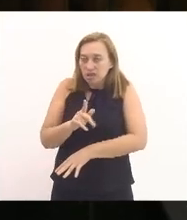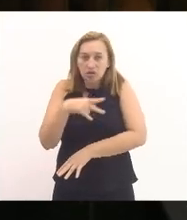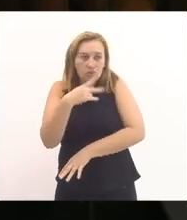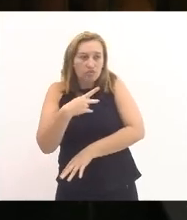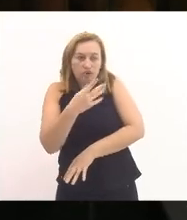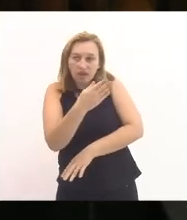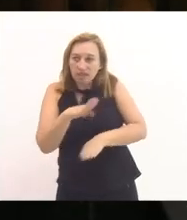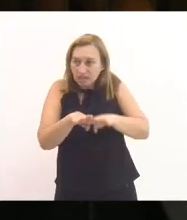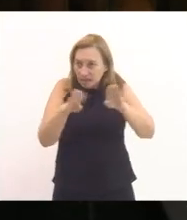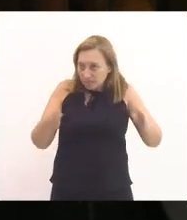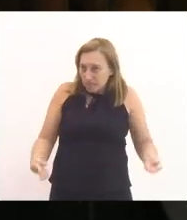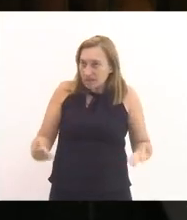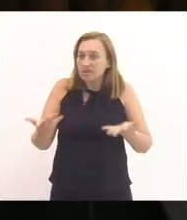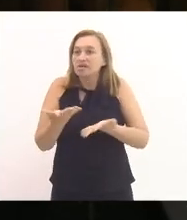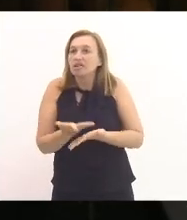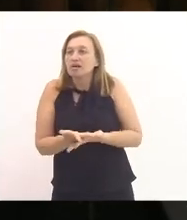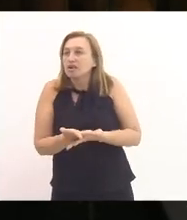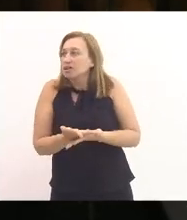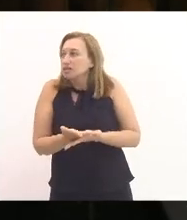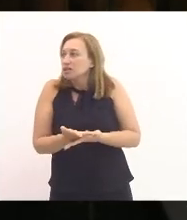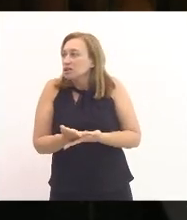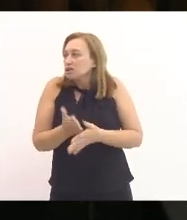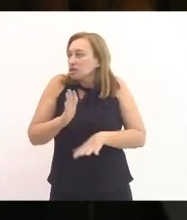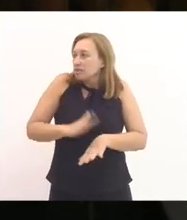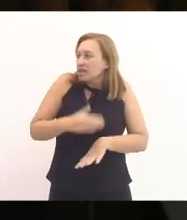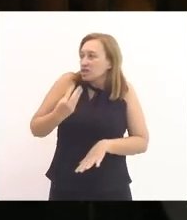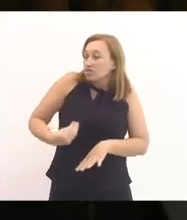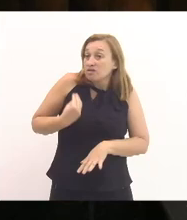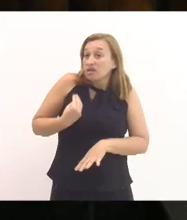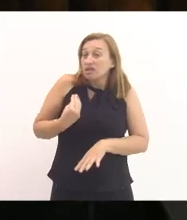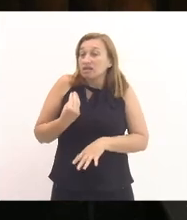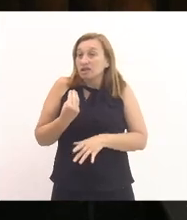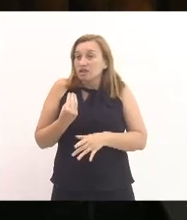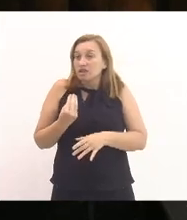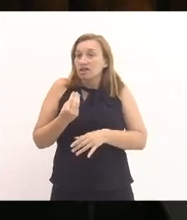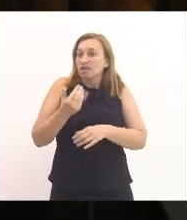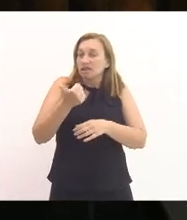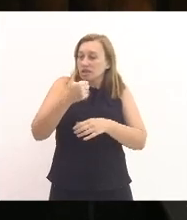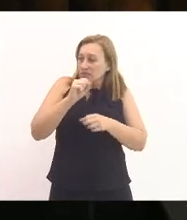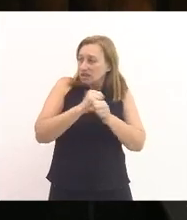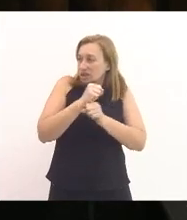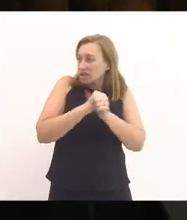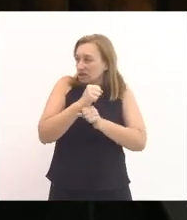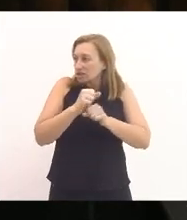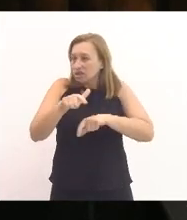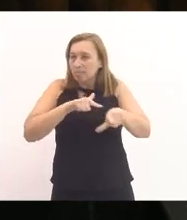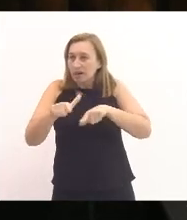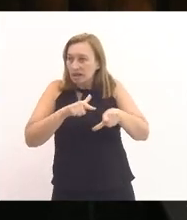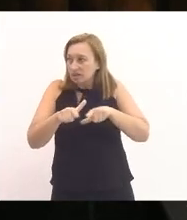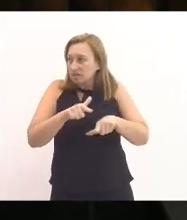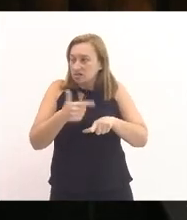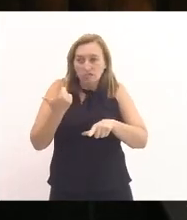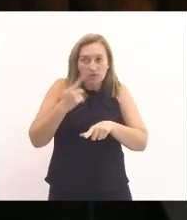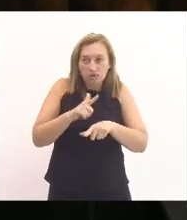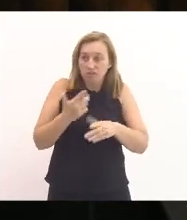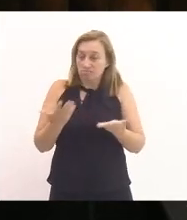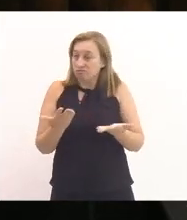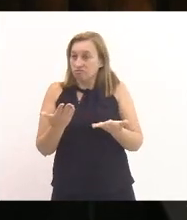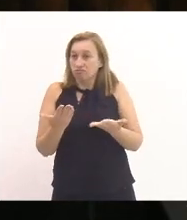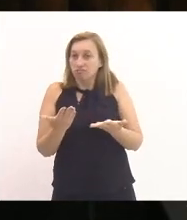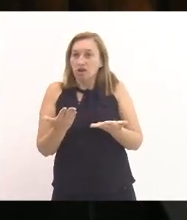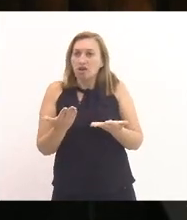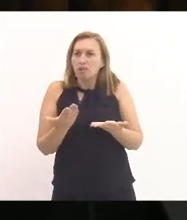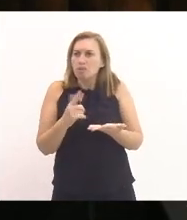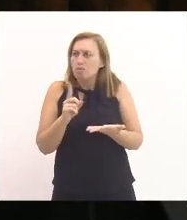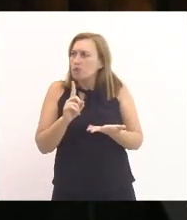falado na mesa aqui né aquele ímpeto aquela coisa para dar umas 20 anos e trabalho sabendo que você não vai andar 1 milímetro e você não